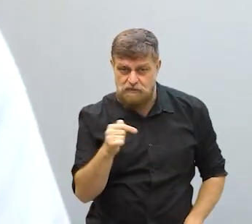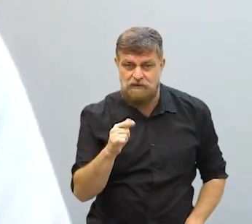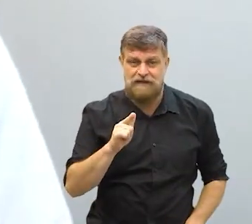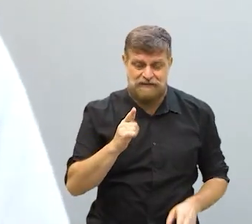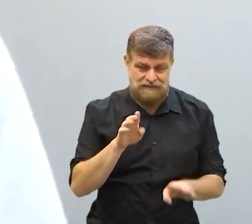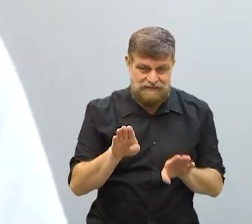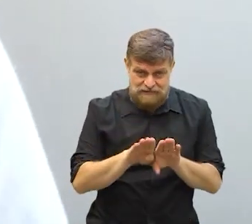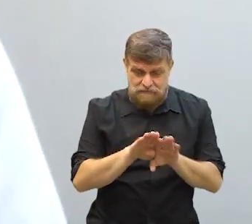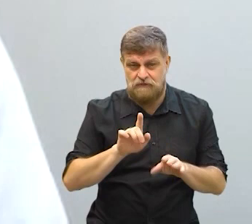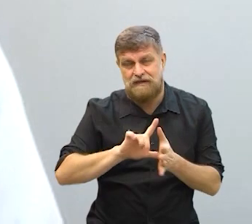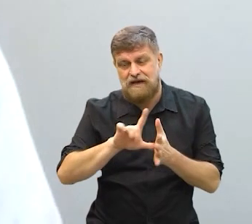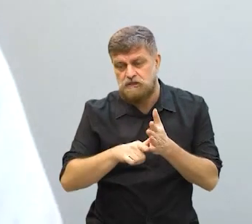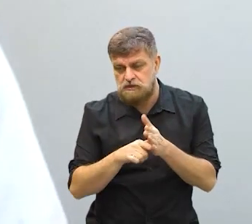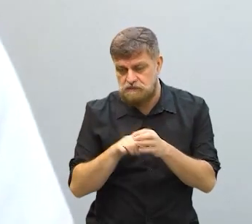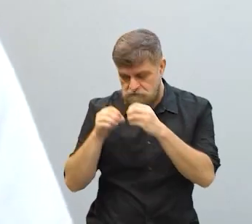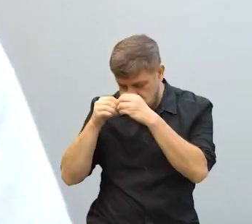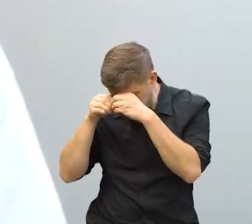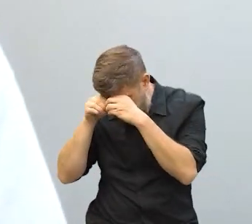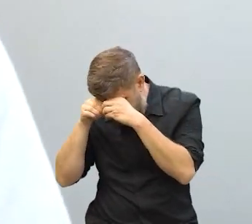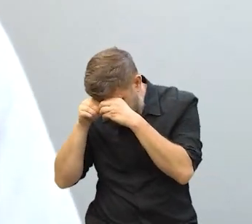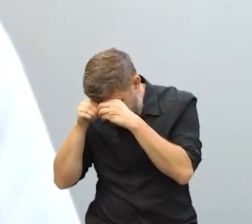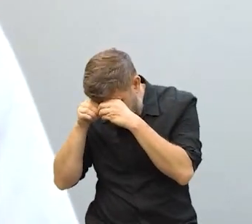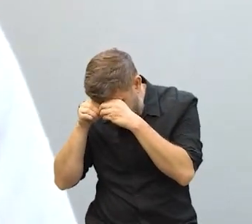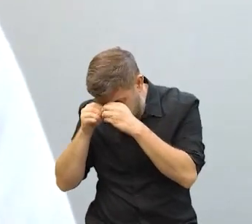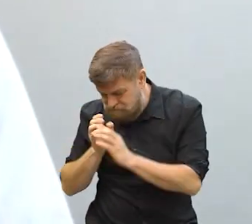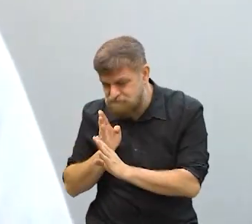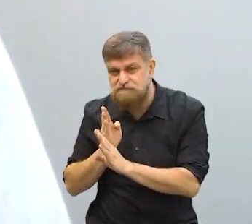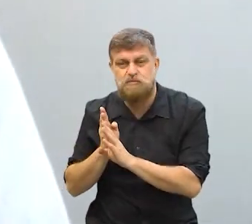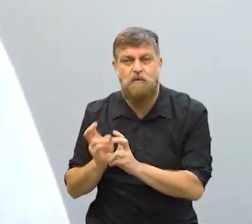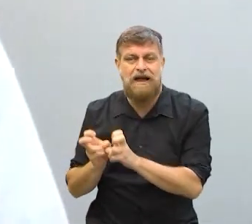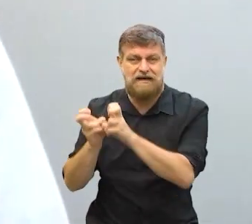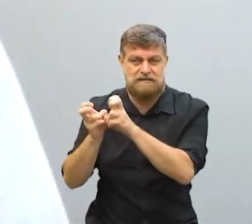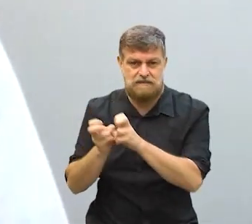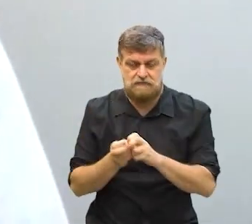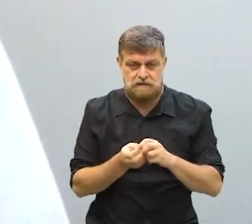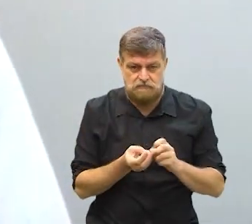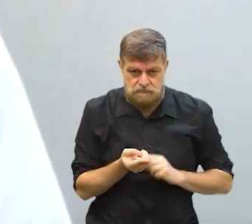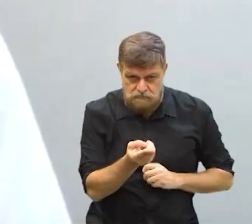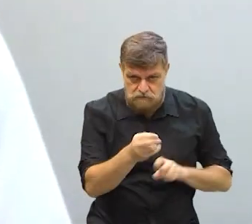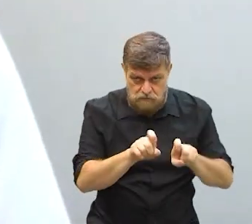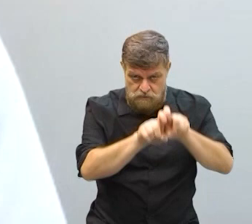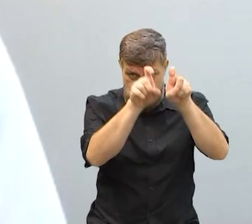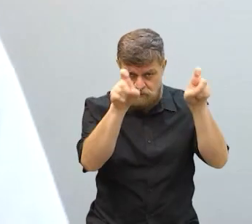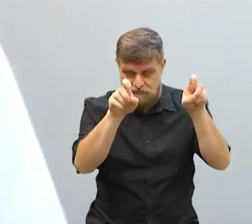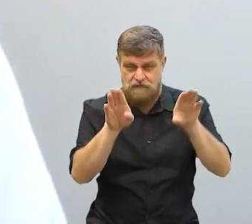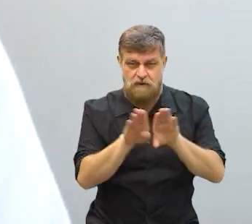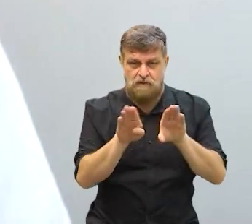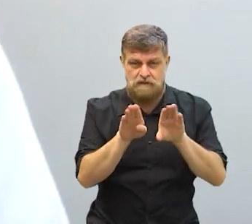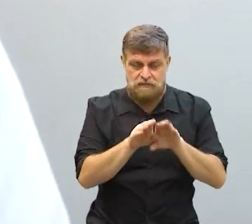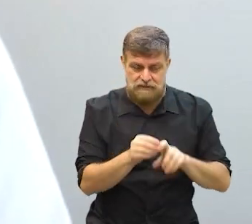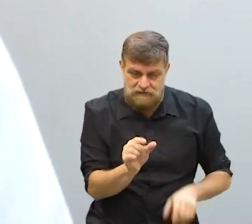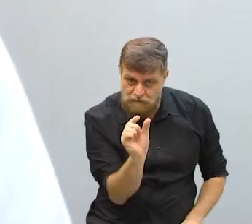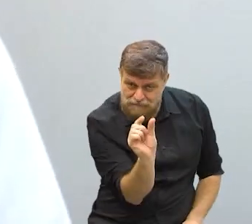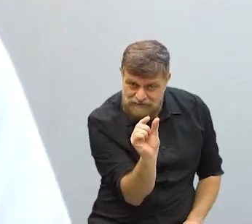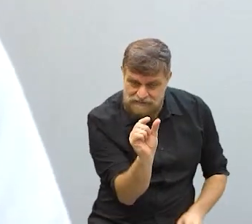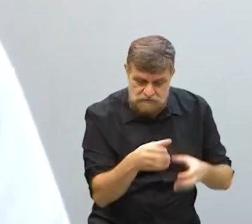só existe a partir do momento que nós tenhamos a biópsia em mãos. Então, esse exame, o Papa Nicolau, a biópsia do colo, seja, eu posso